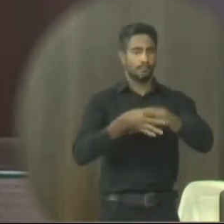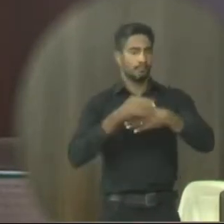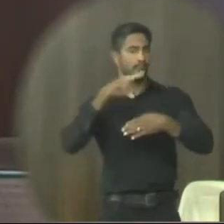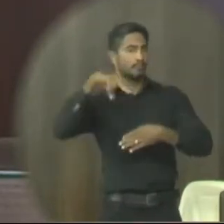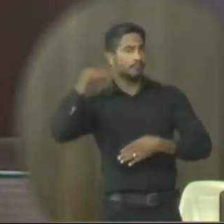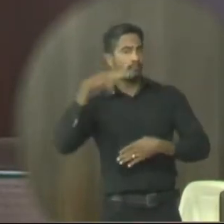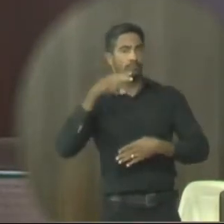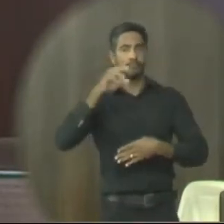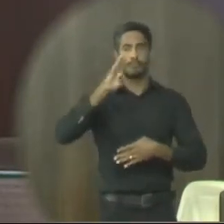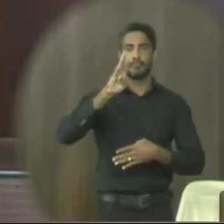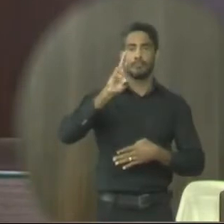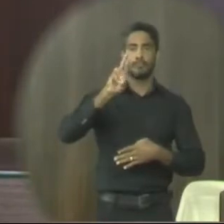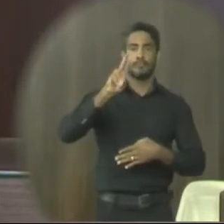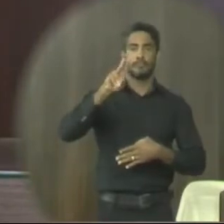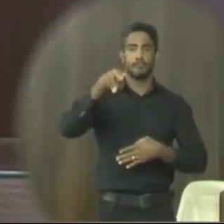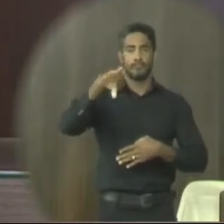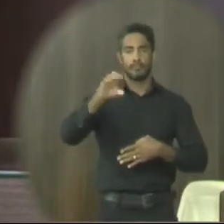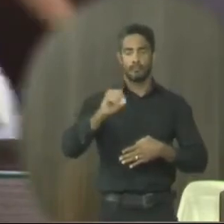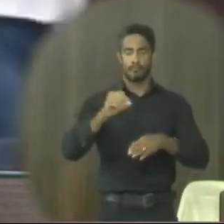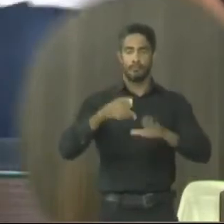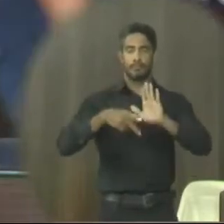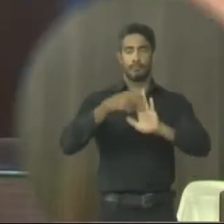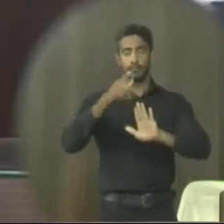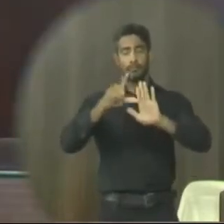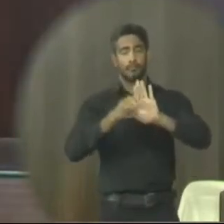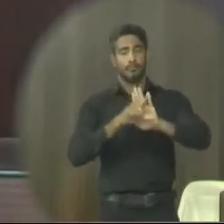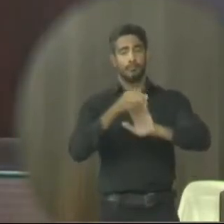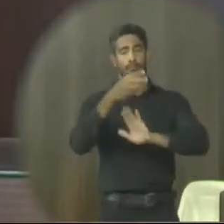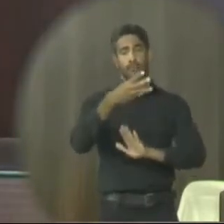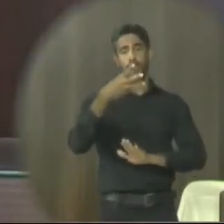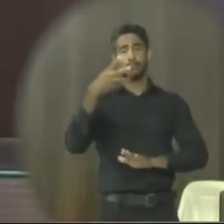Henrique de Oliveira Mendes, e do projeto de lei